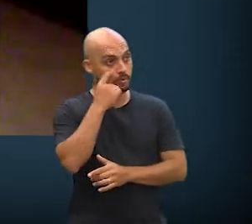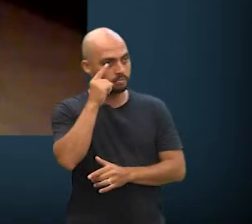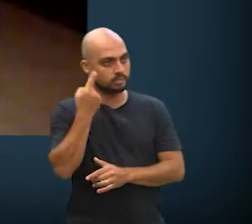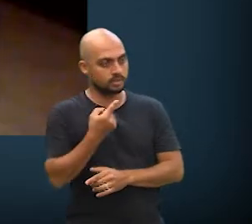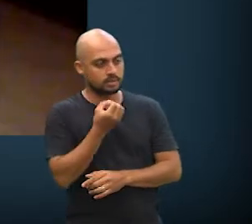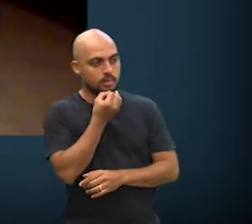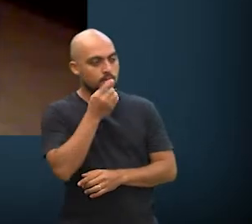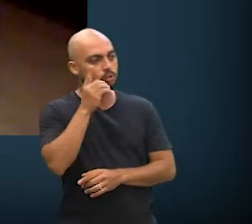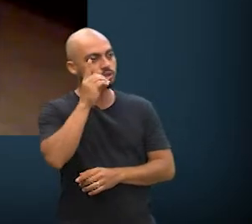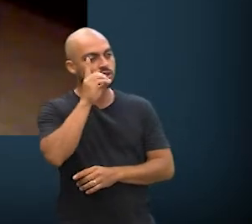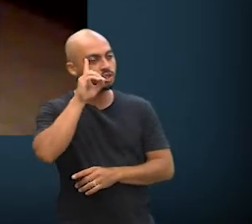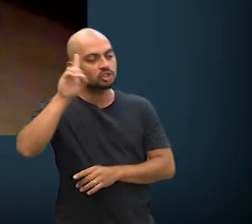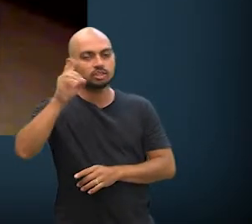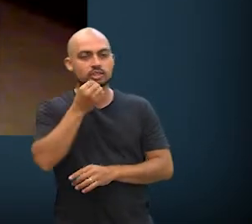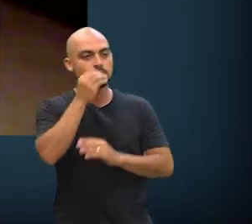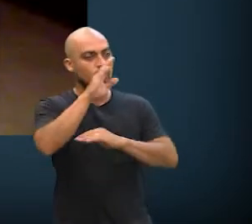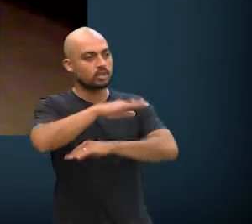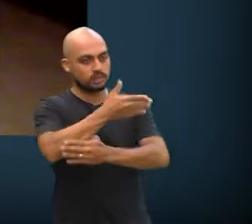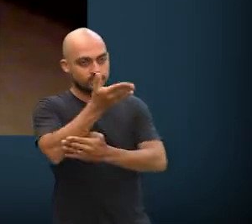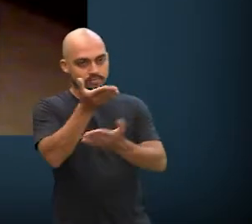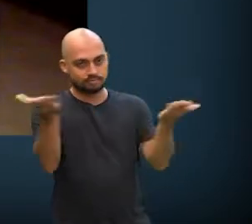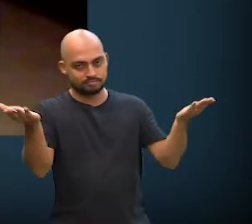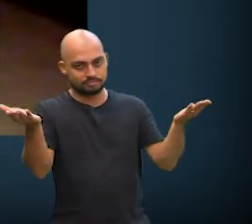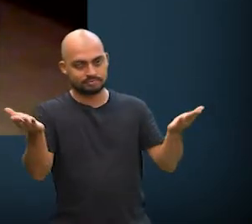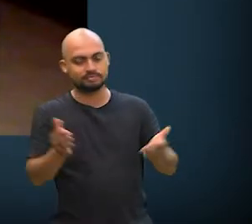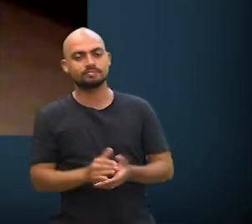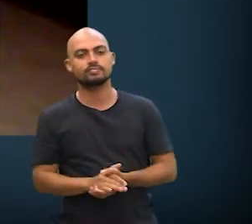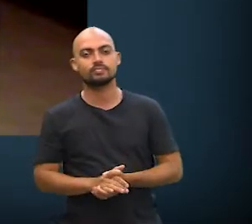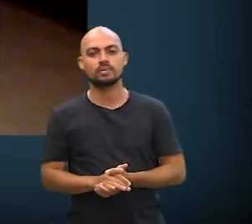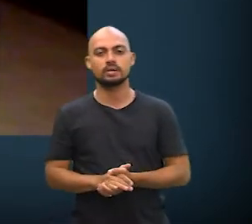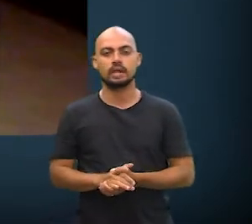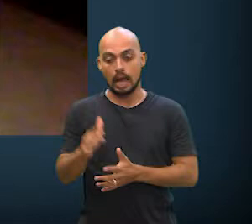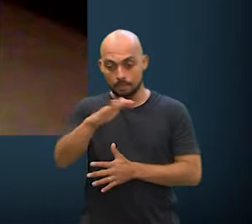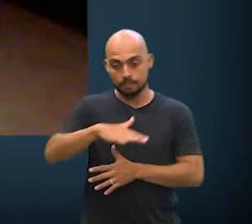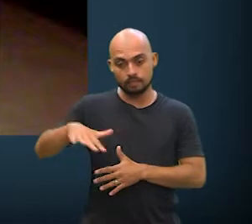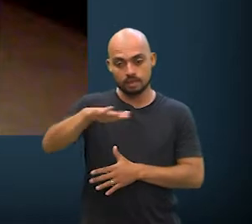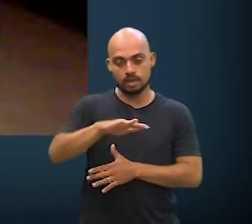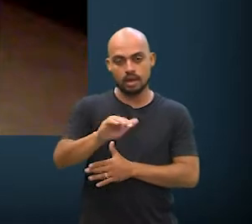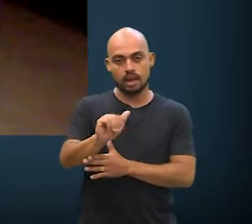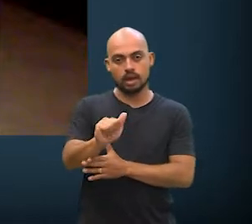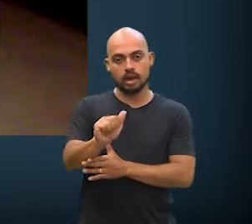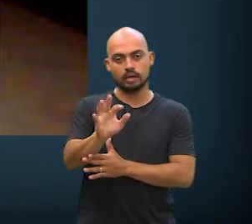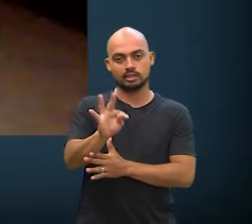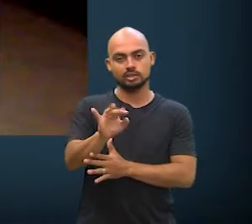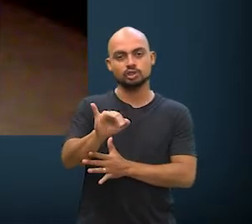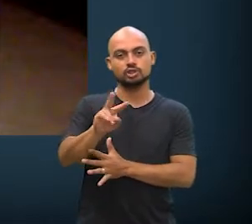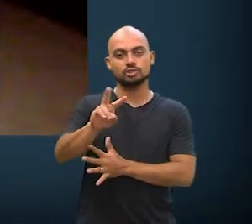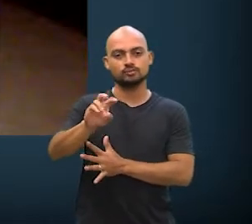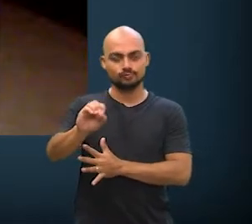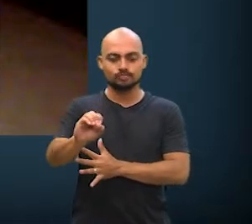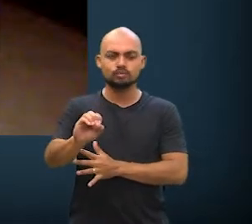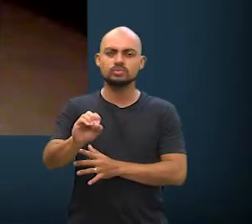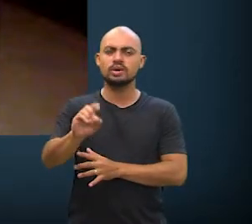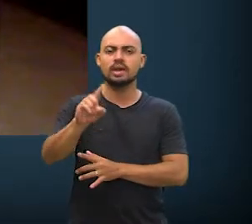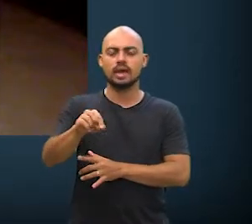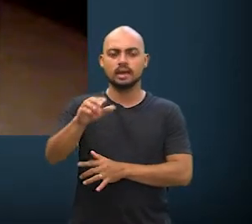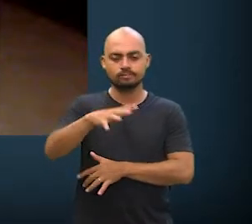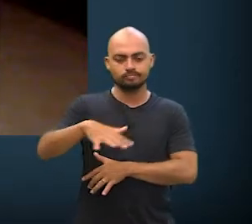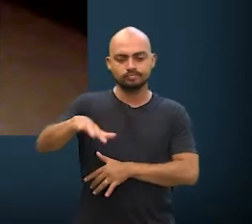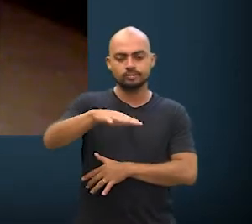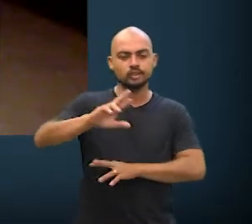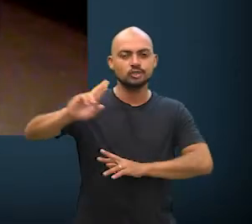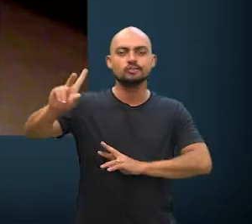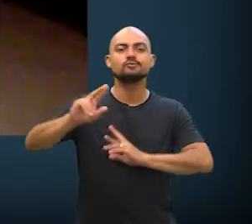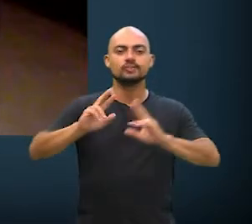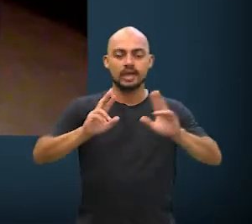Bom dia, né? Boa tarde para o pessoal aí. O mercado de ativos nada mais é do que um mercado totalmente diversificado, que